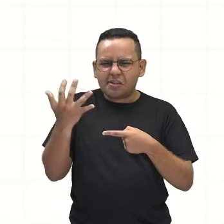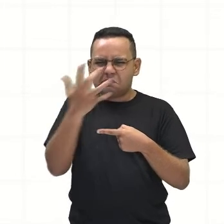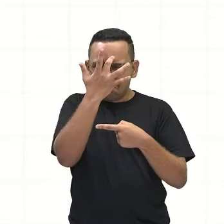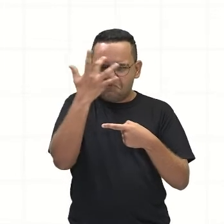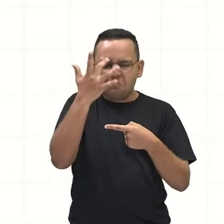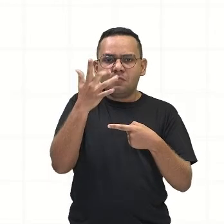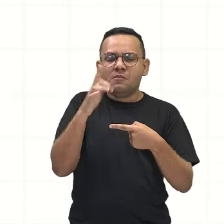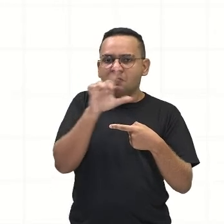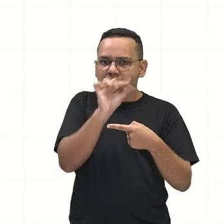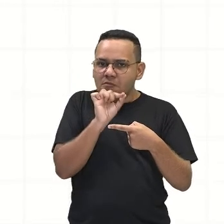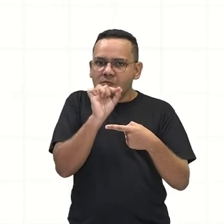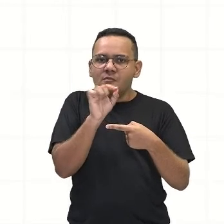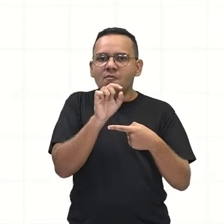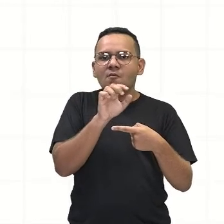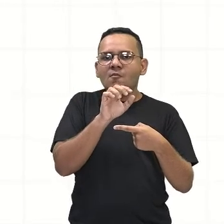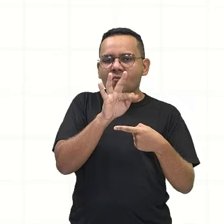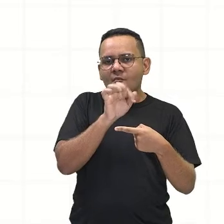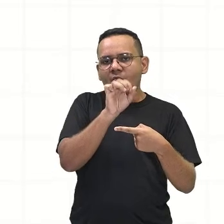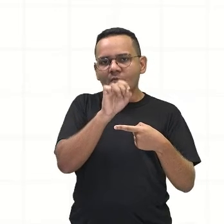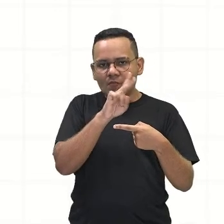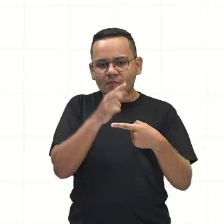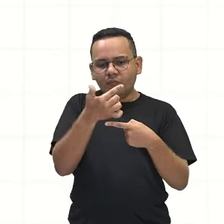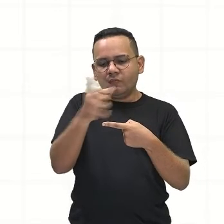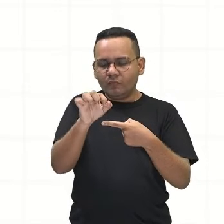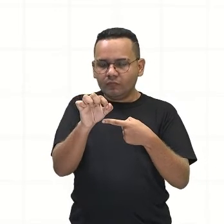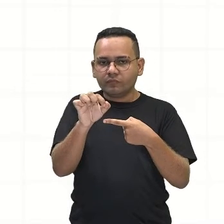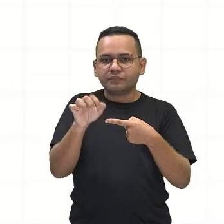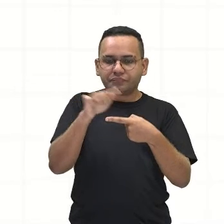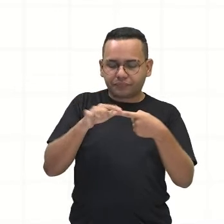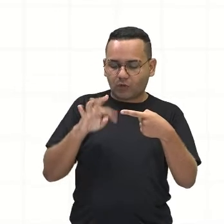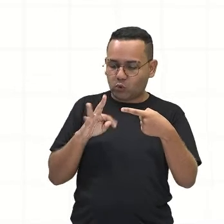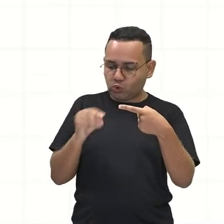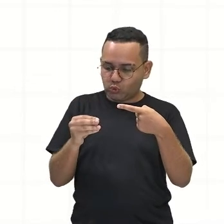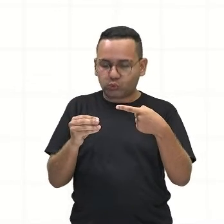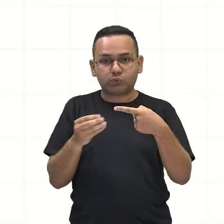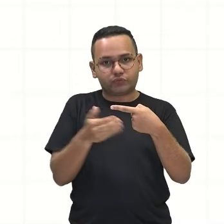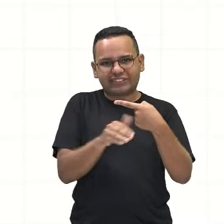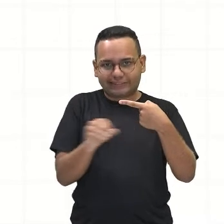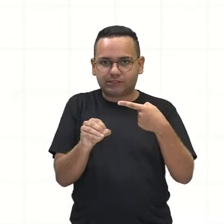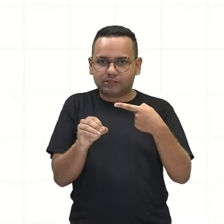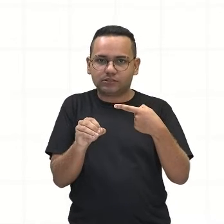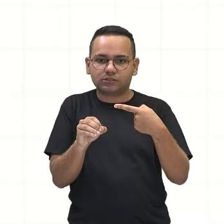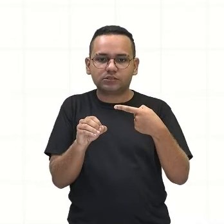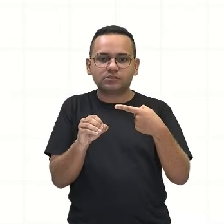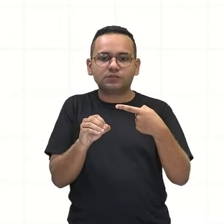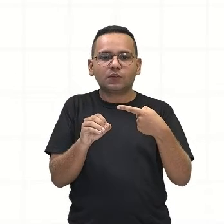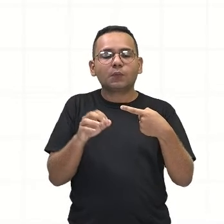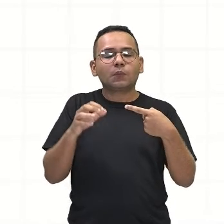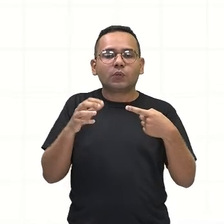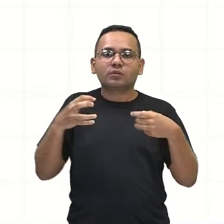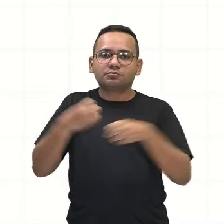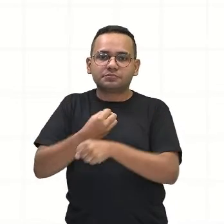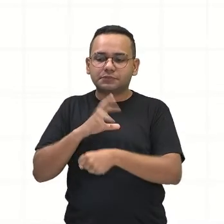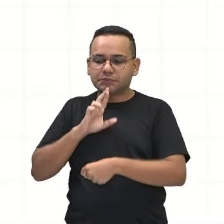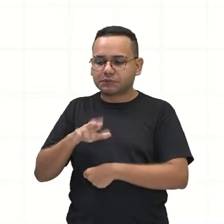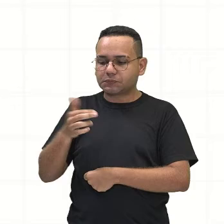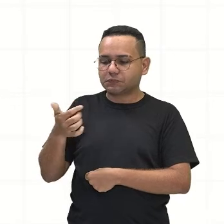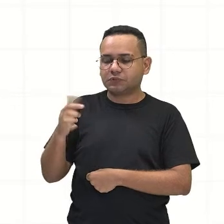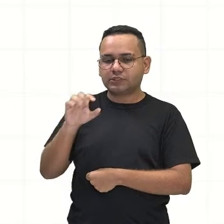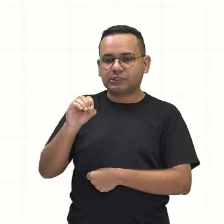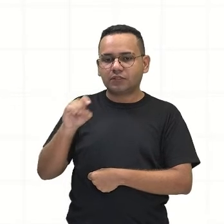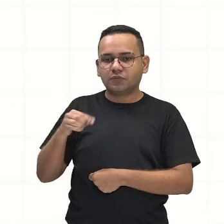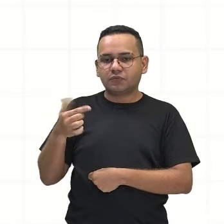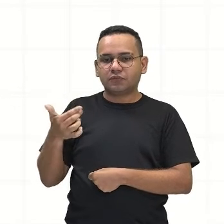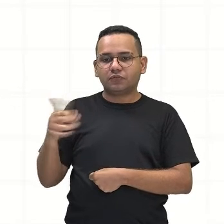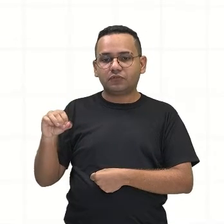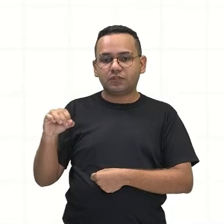total, que é 100, 20 centésimos, ó, a forma aqui, eu coloquei em todas as formas, né? Uma forma aqui,